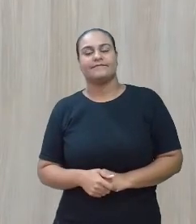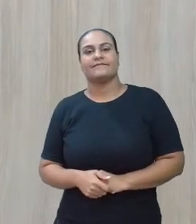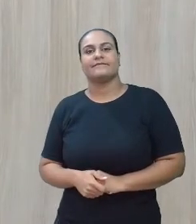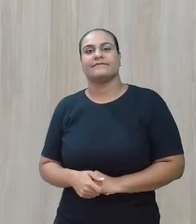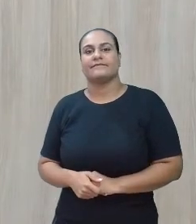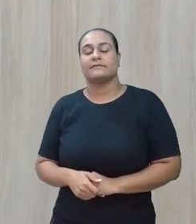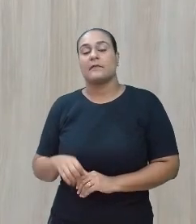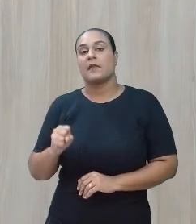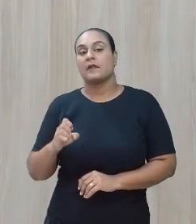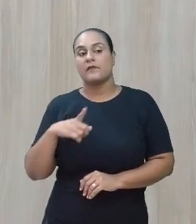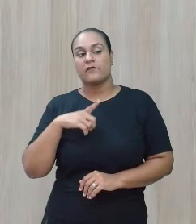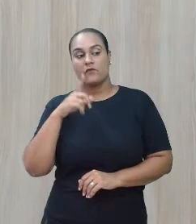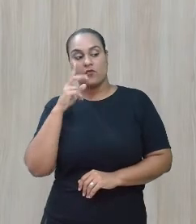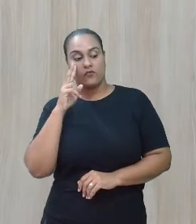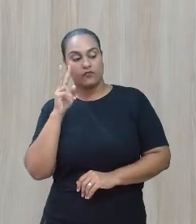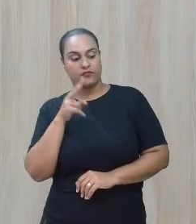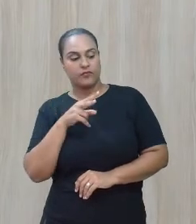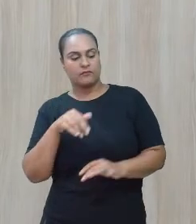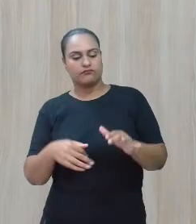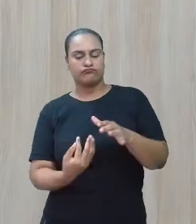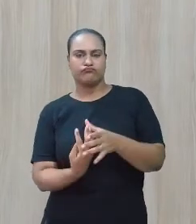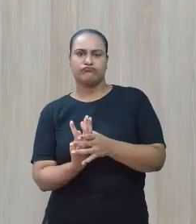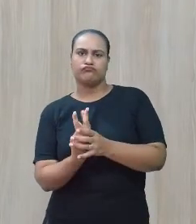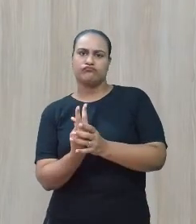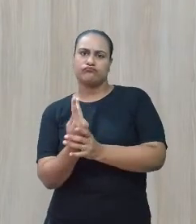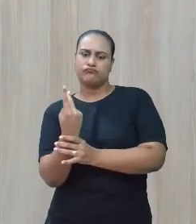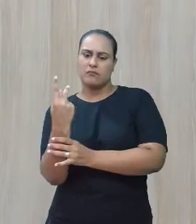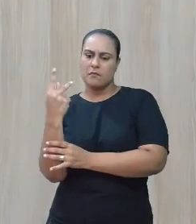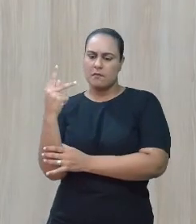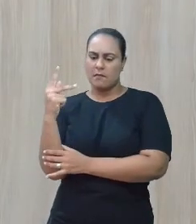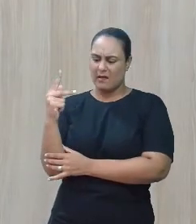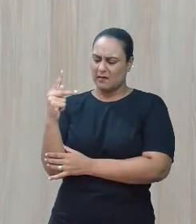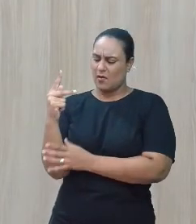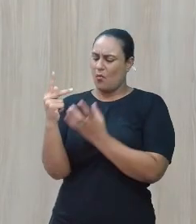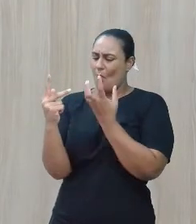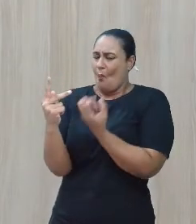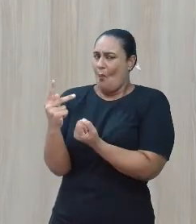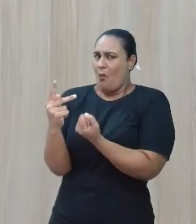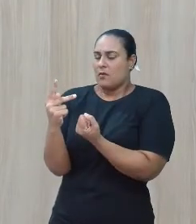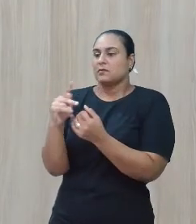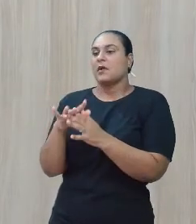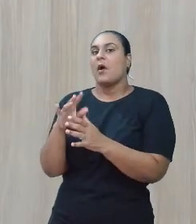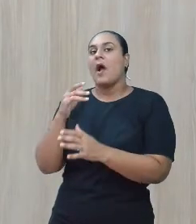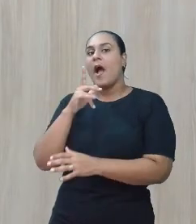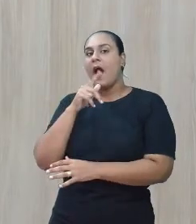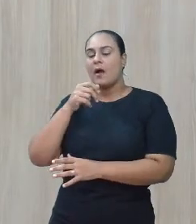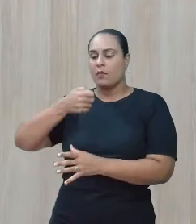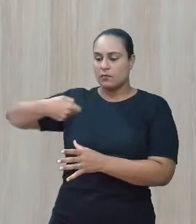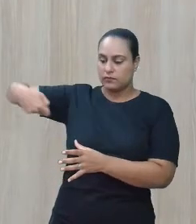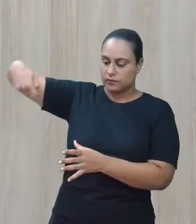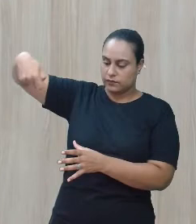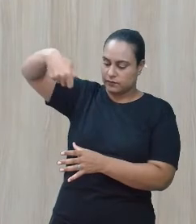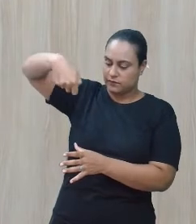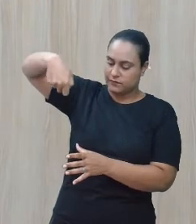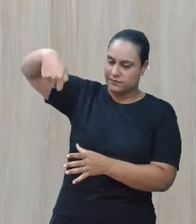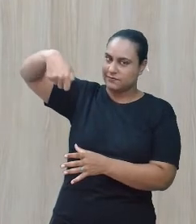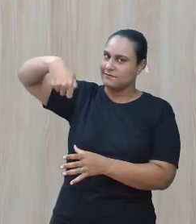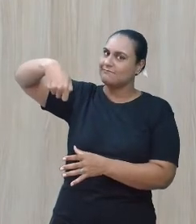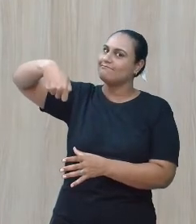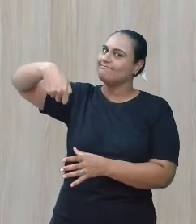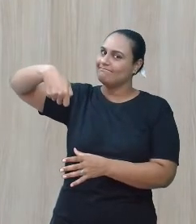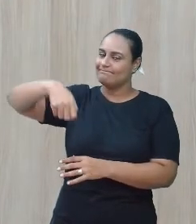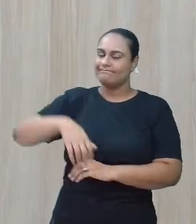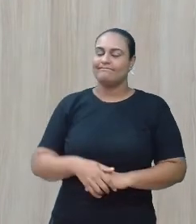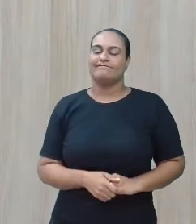familiar. Se você vê uma plantinha lá seca, que tal pegar uma aguinha e colocar nela? Isso também é se importar. Então,